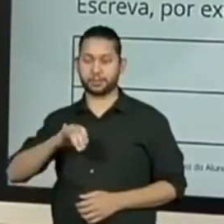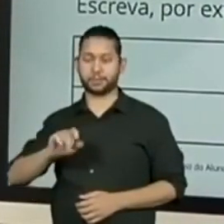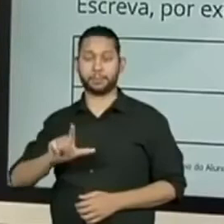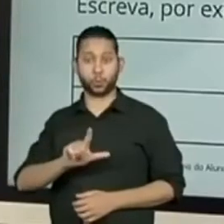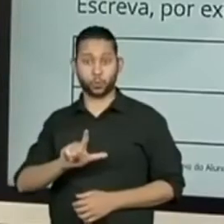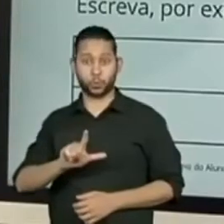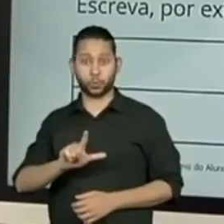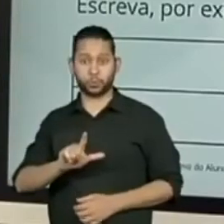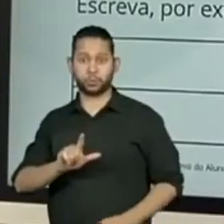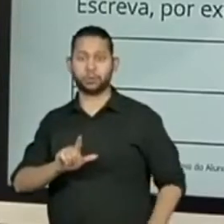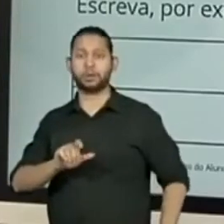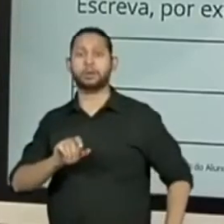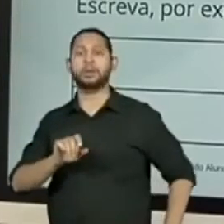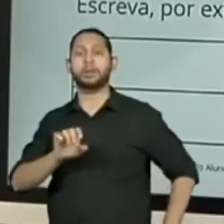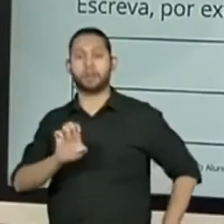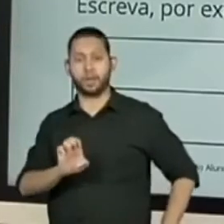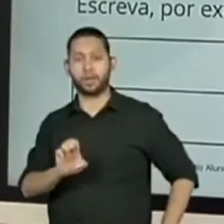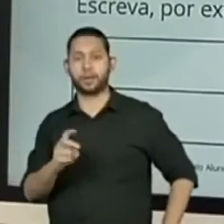3020.